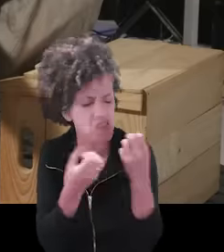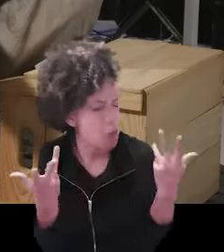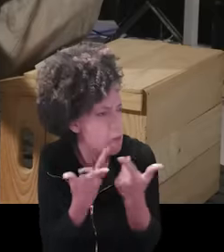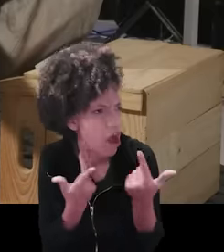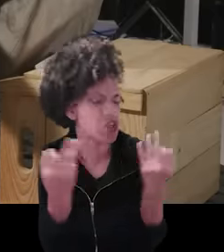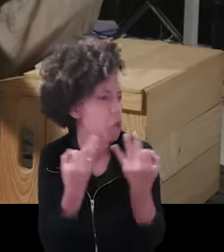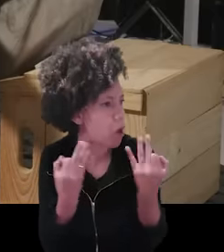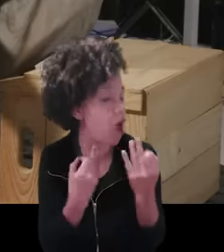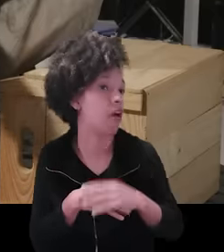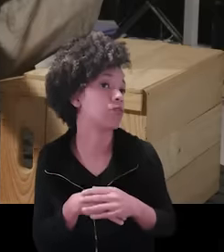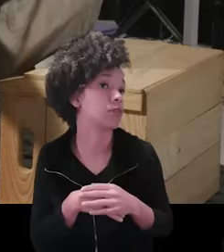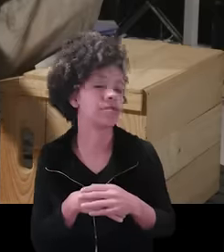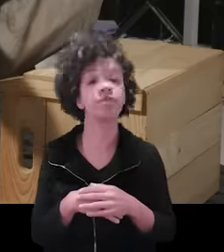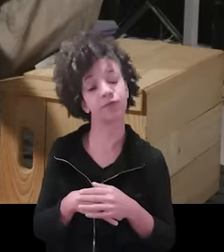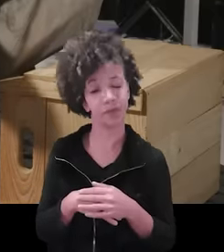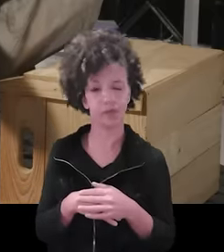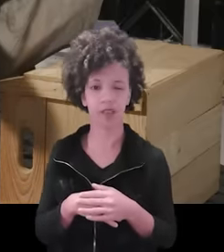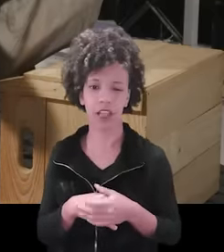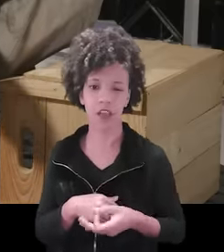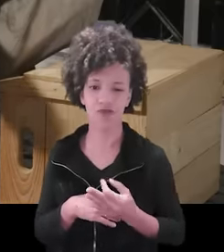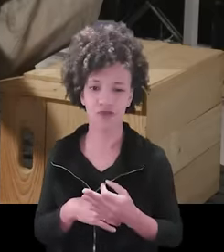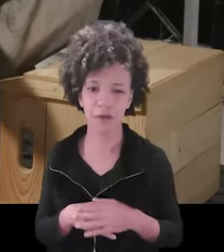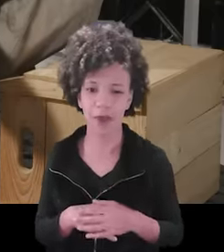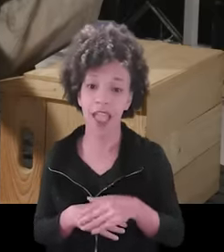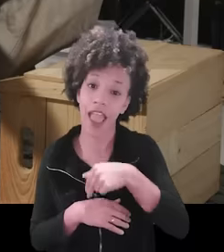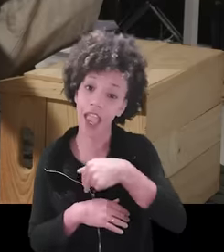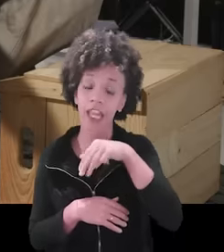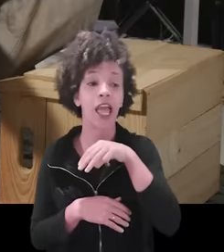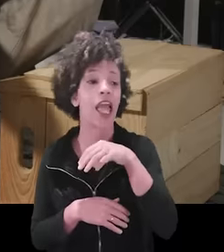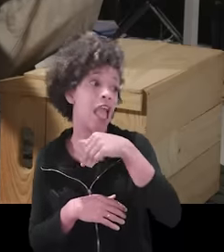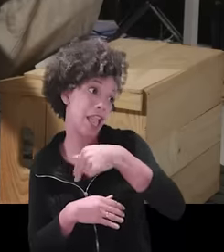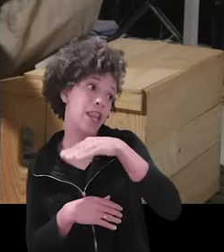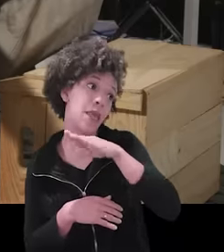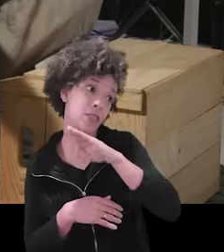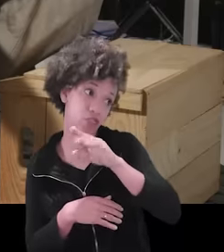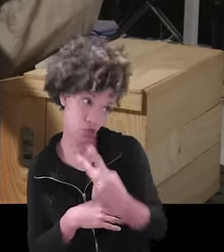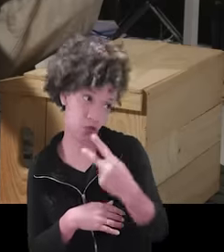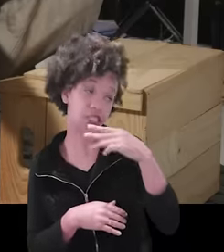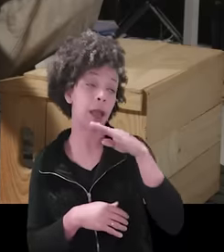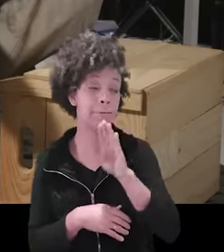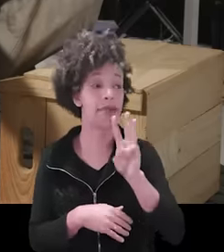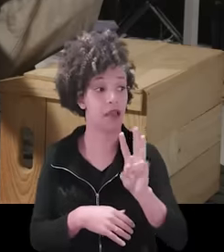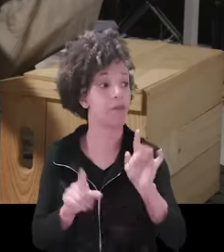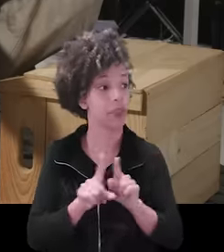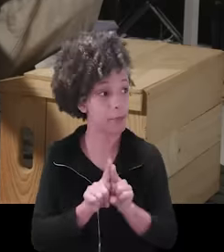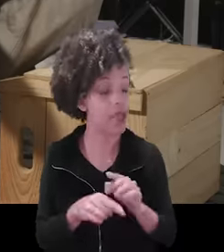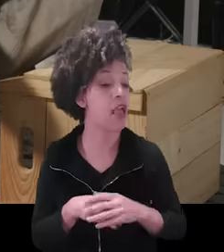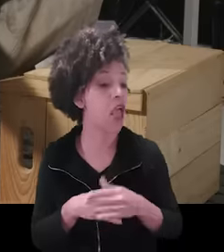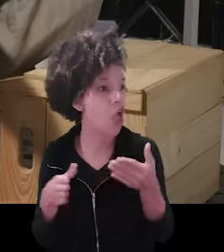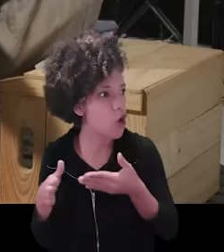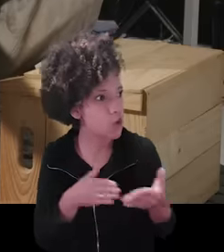Laura errado mas tu passar e B2 NW irmão é o visto do